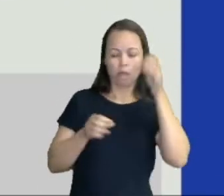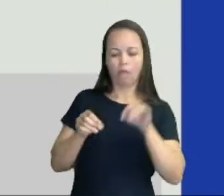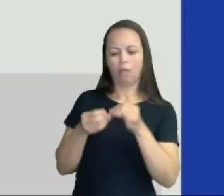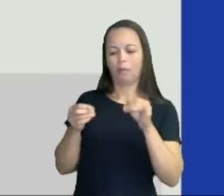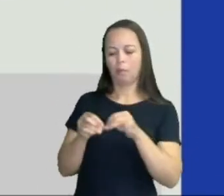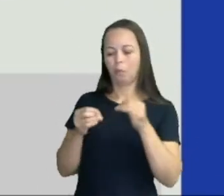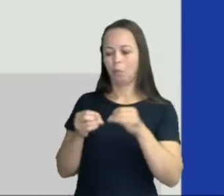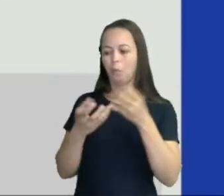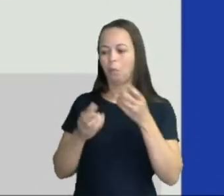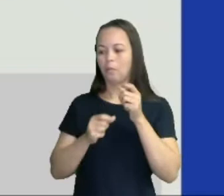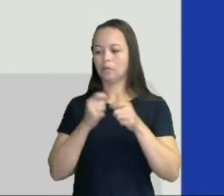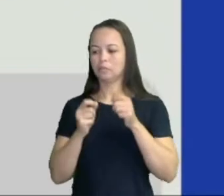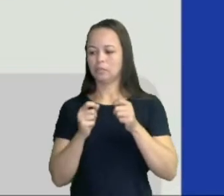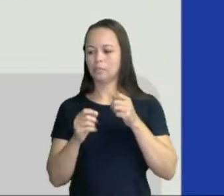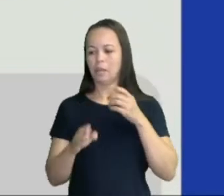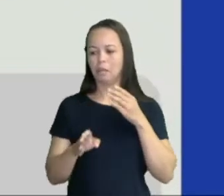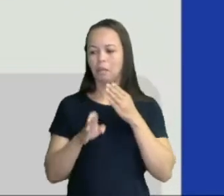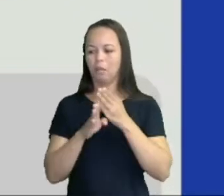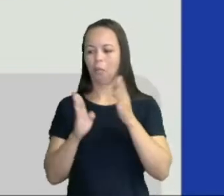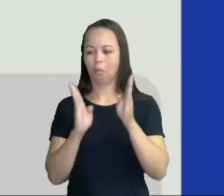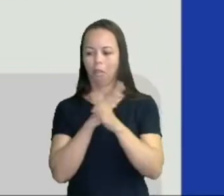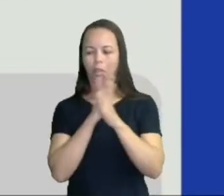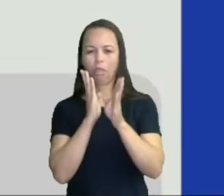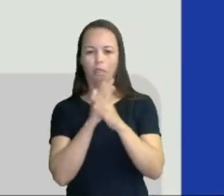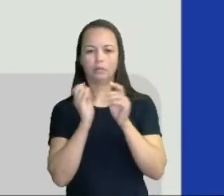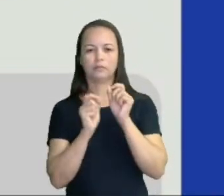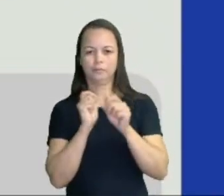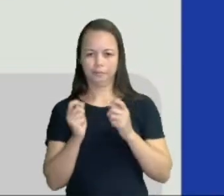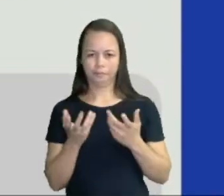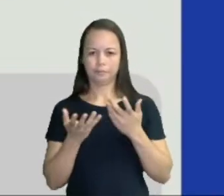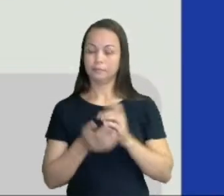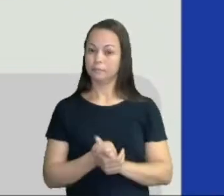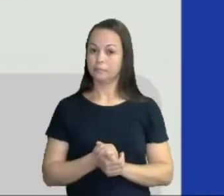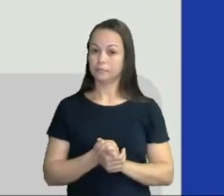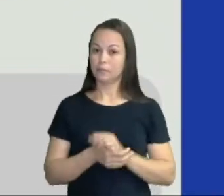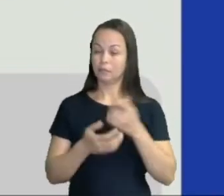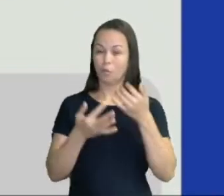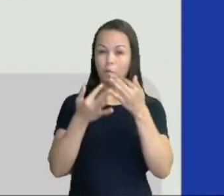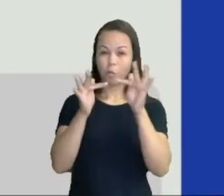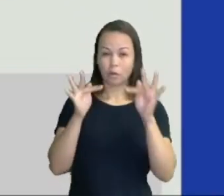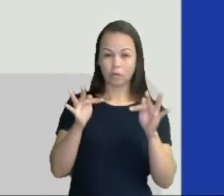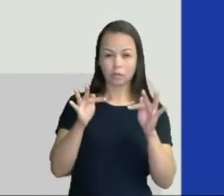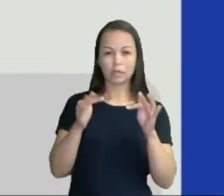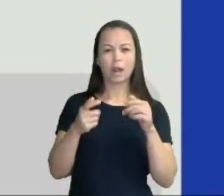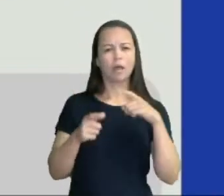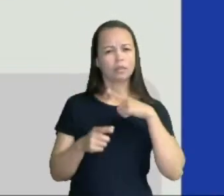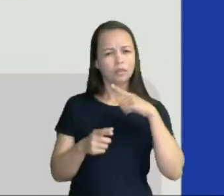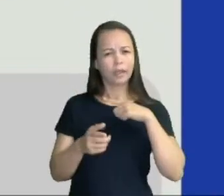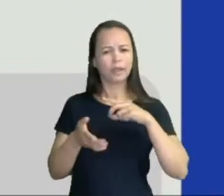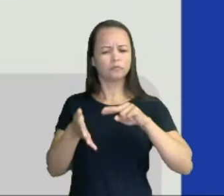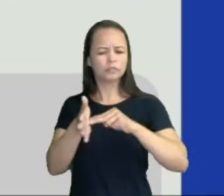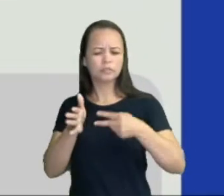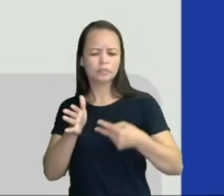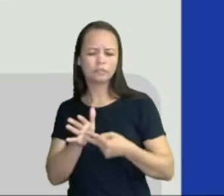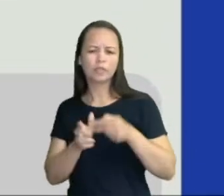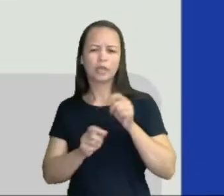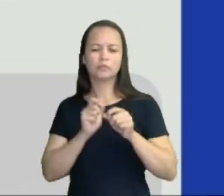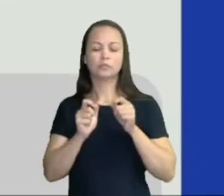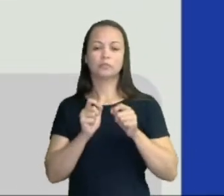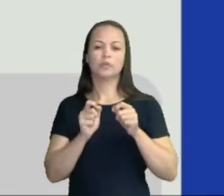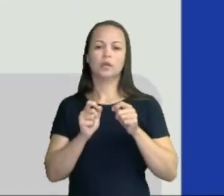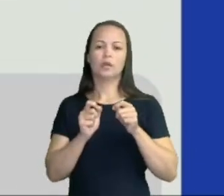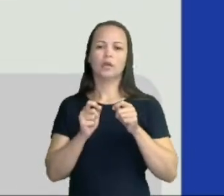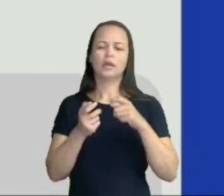assim como muitas outras, mas ela tem significado. Ele, por ter